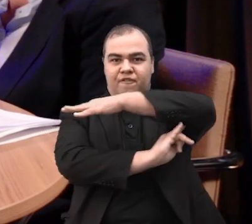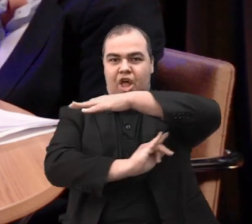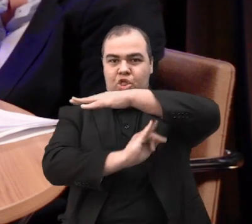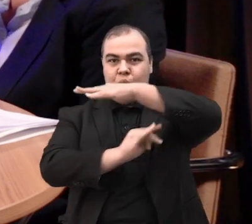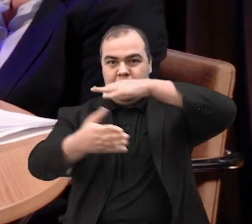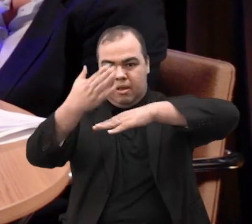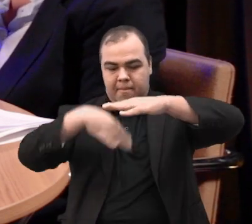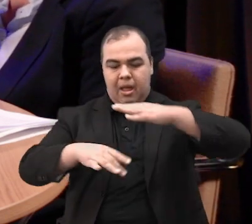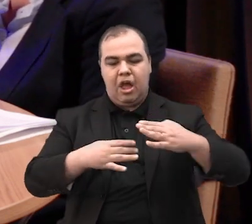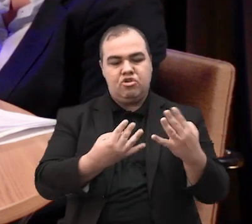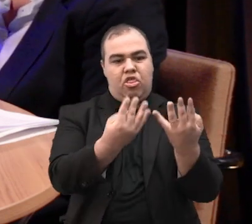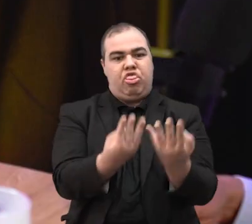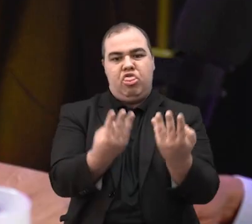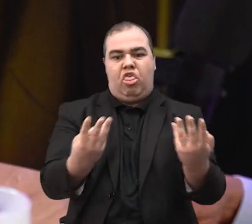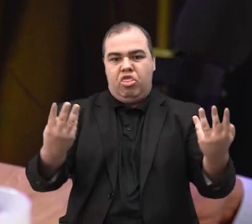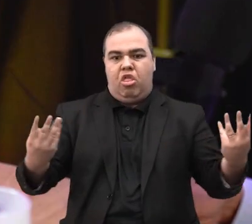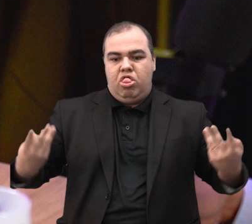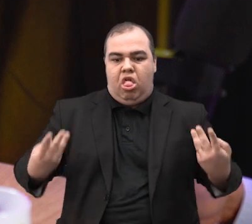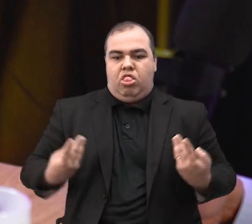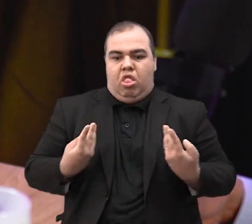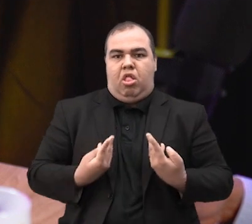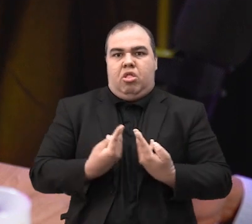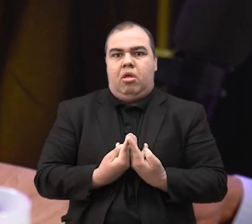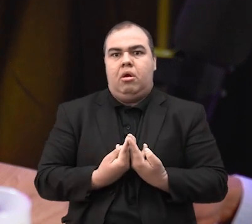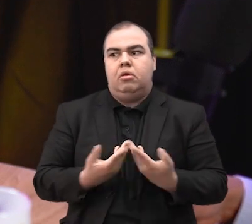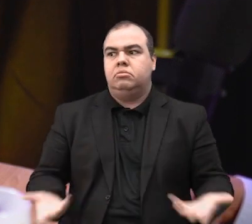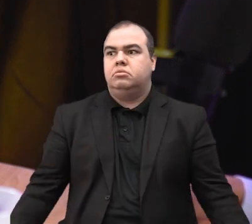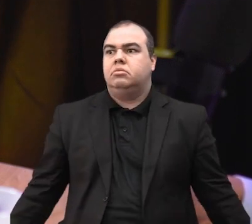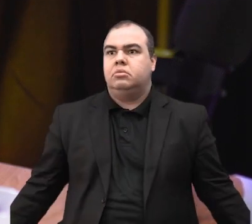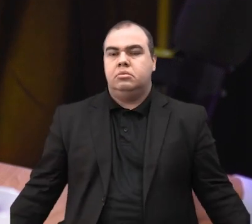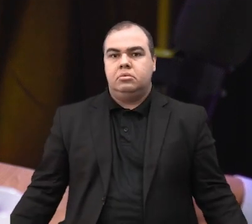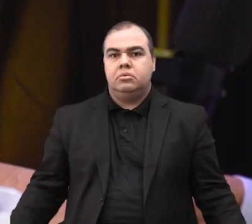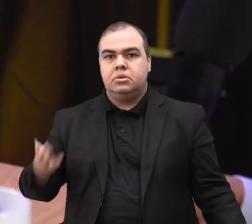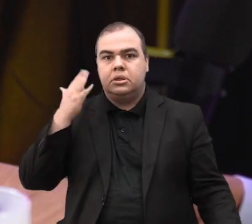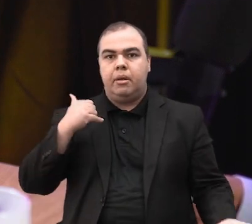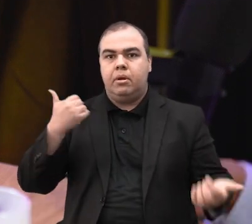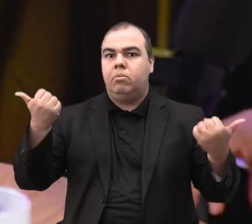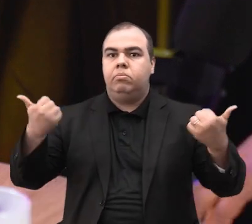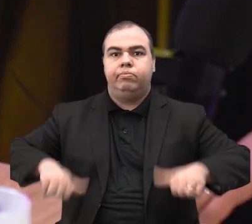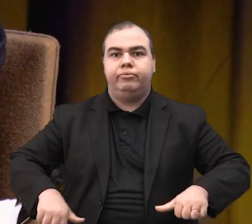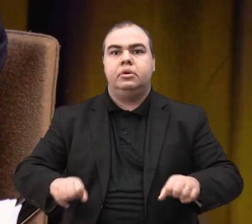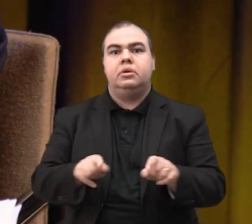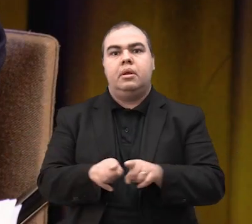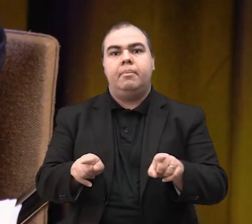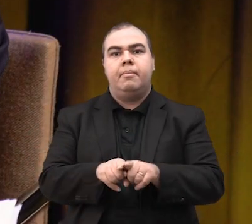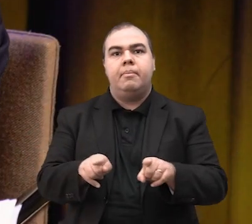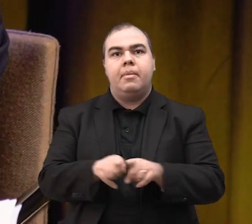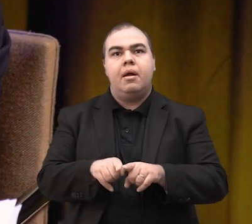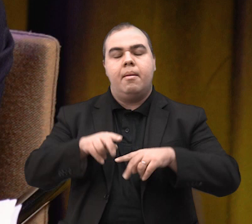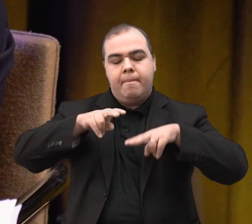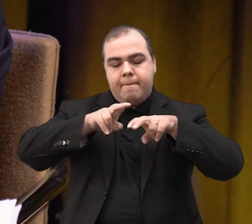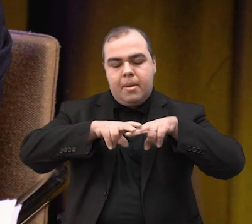viaduto para as pessoas poderem dormir ou seja o estado não da casa para pessoa mas também não deixa a pessoa dormir embaixo do viaduto exatamente alguns bancos de